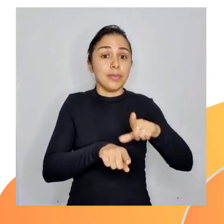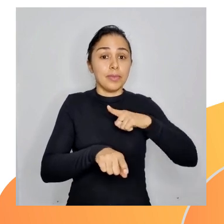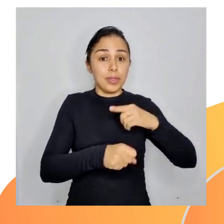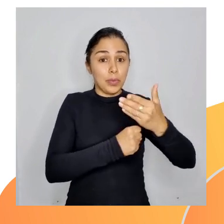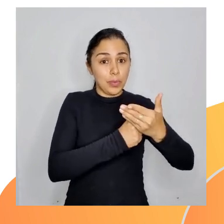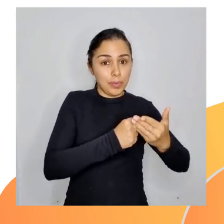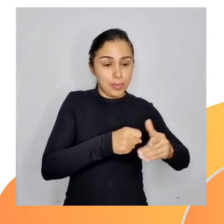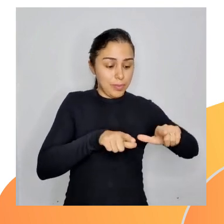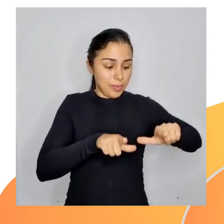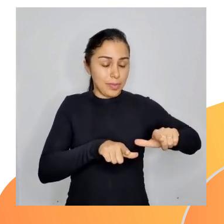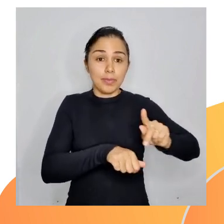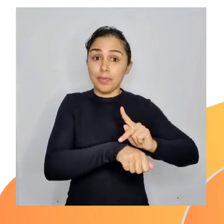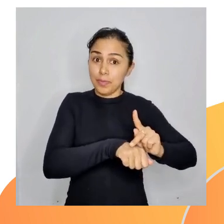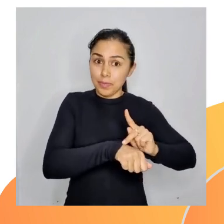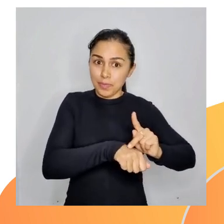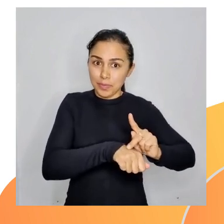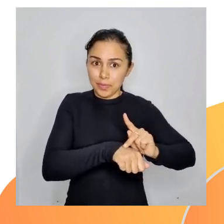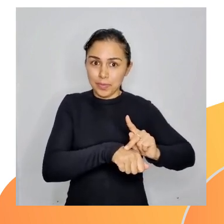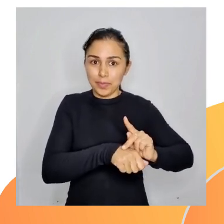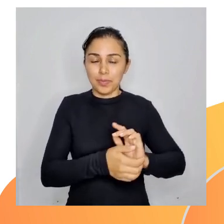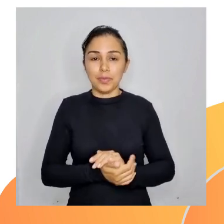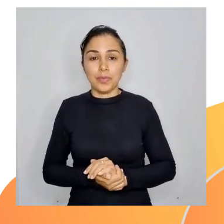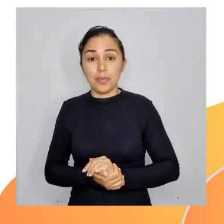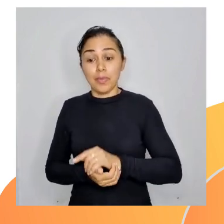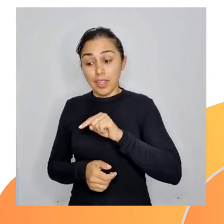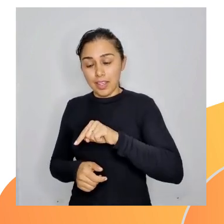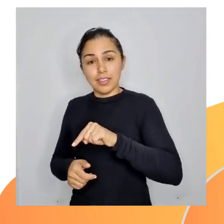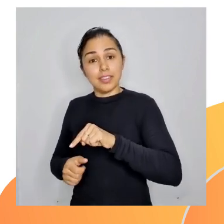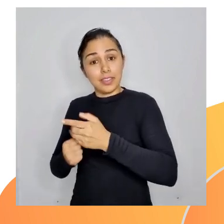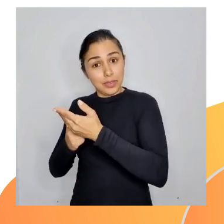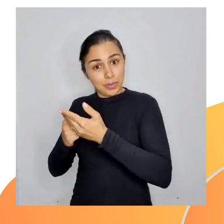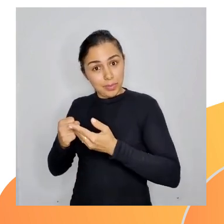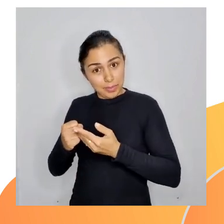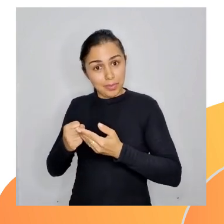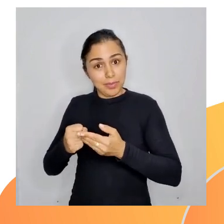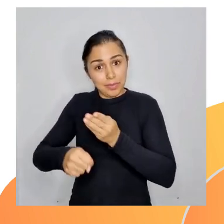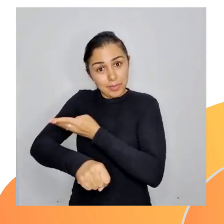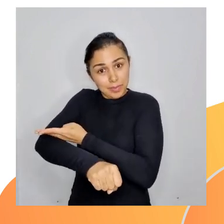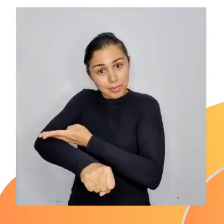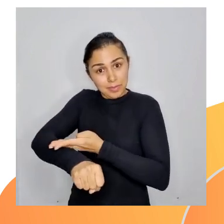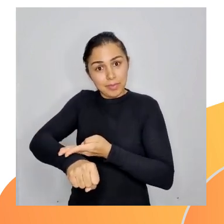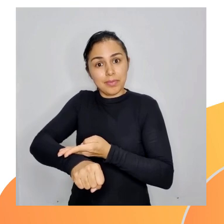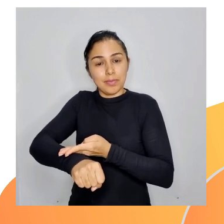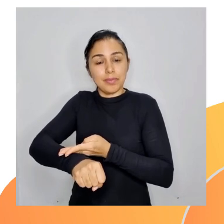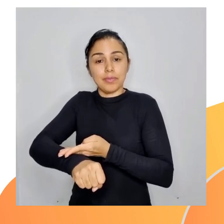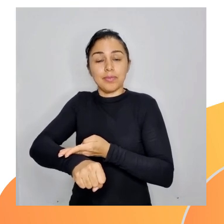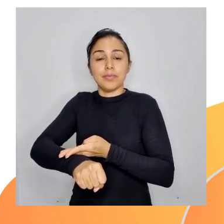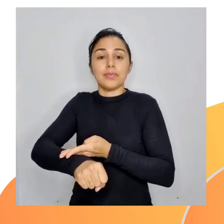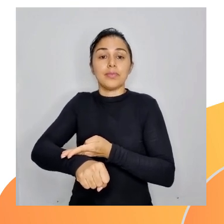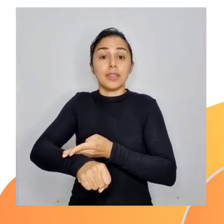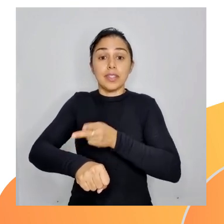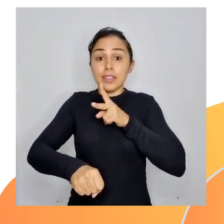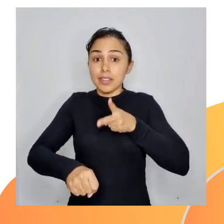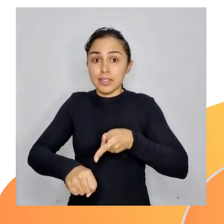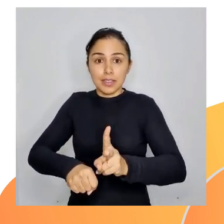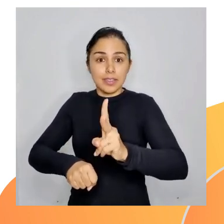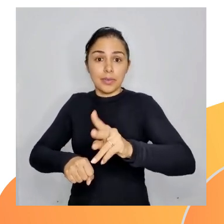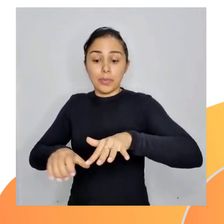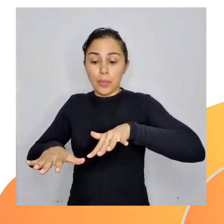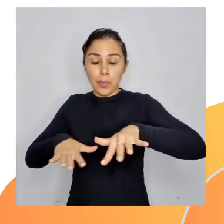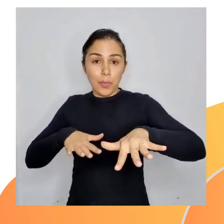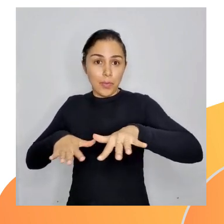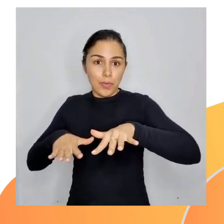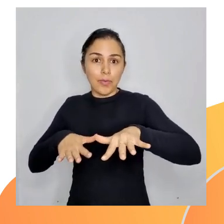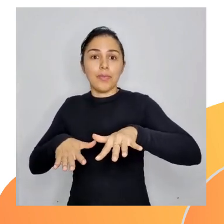Preta, ok? O bispo da Casa Branca, ele de forma alguma, ele vai poder se movimentar entrando